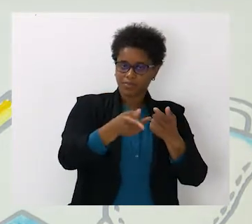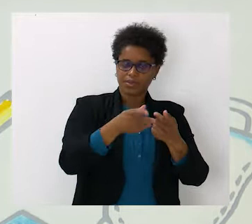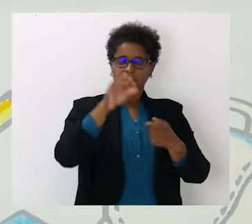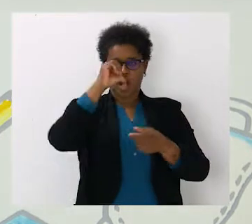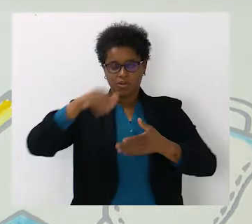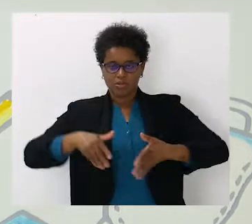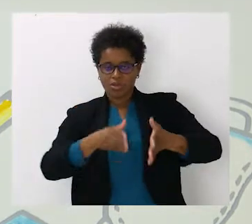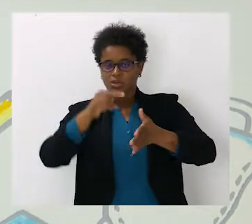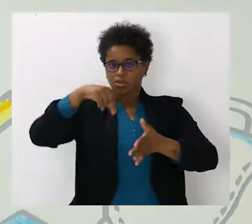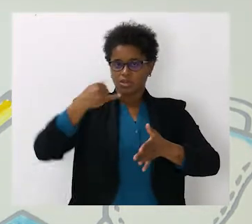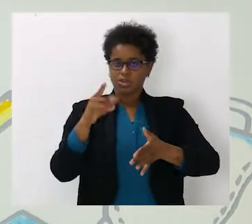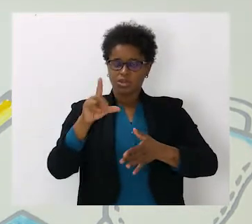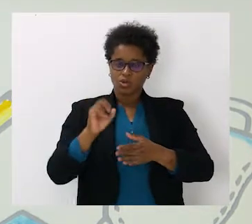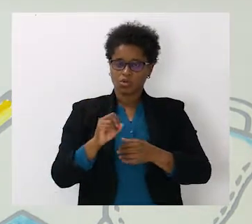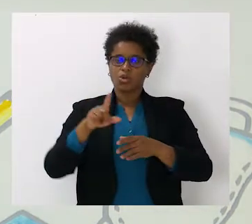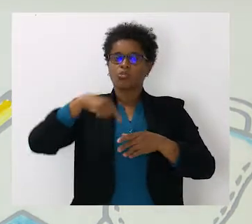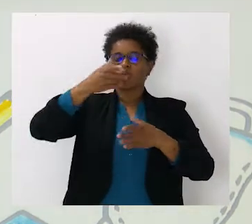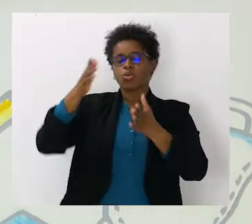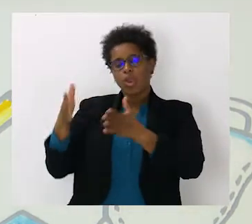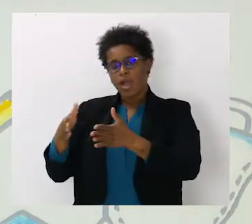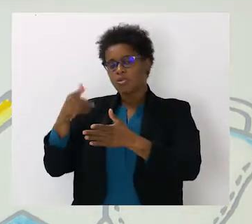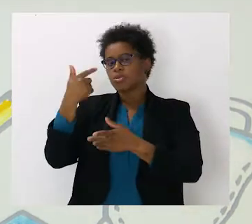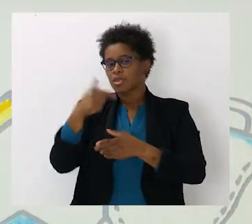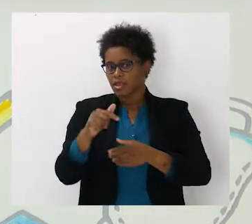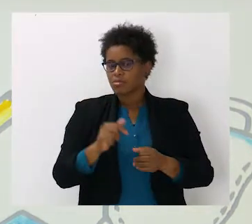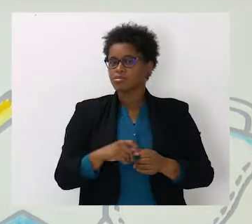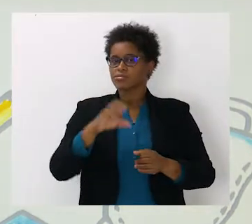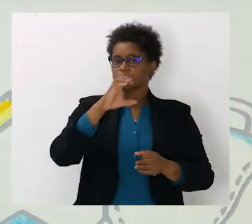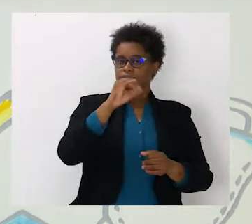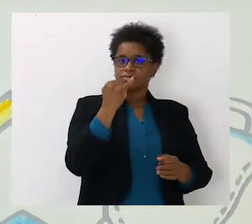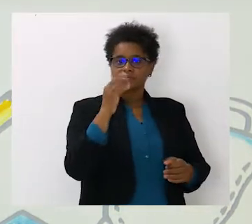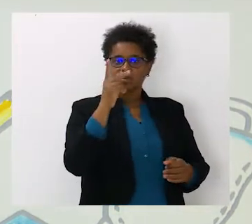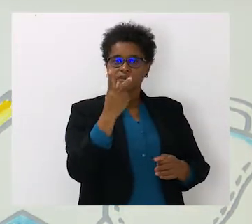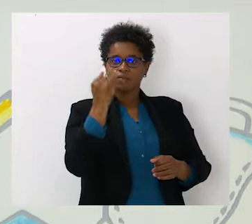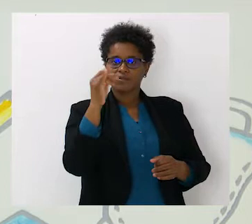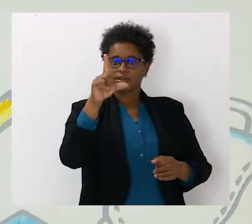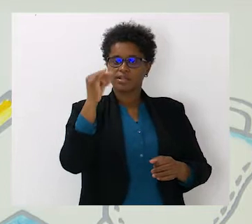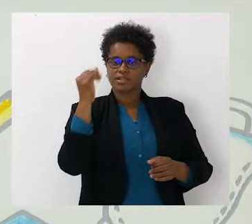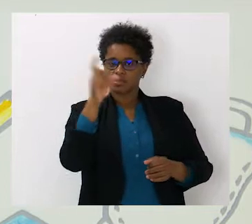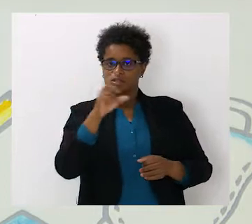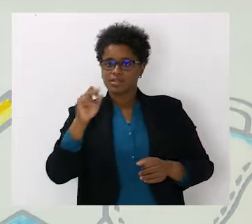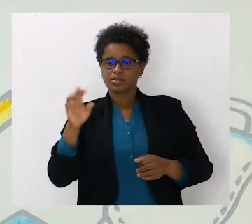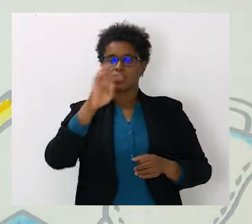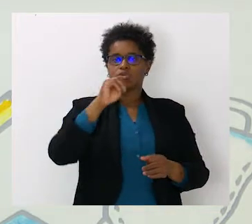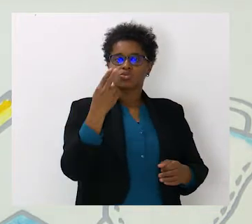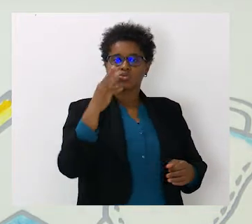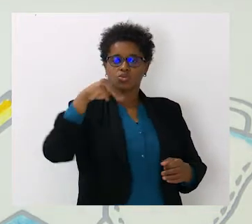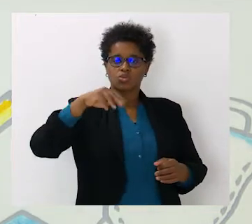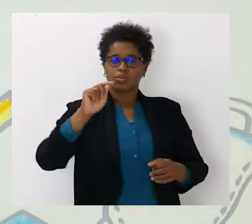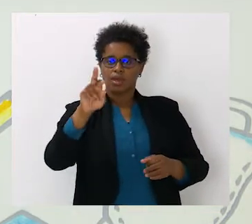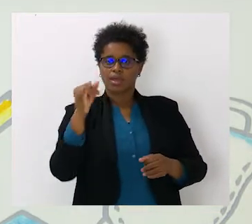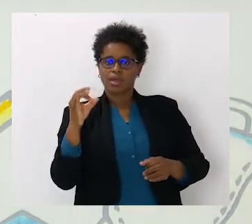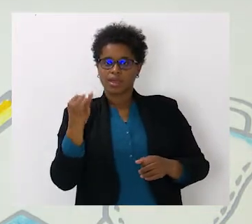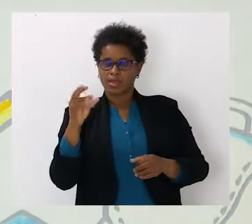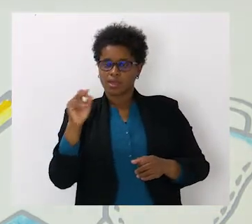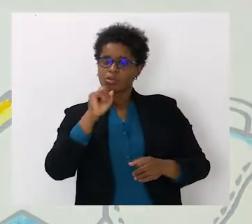Nilo. Do outro lado, temos a civilização suméria. Podem ver ali,